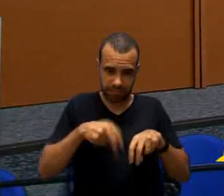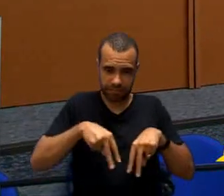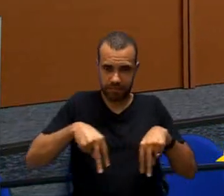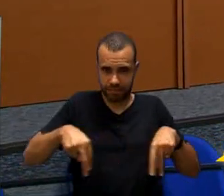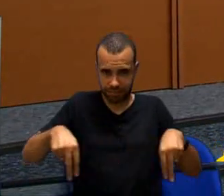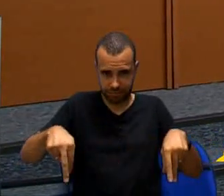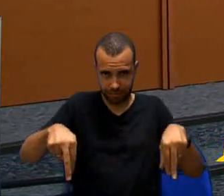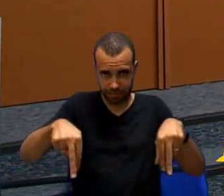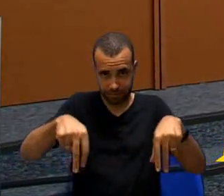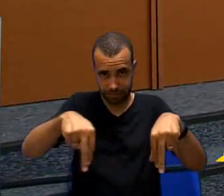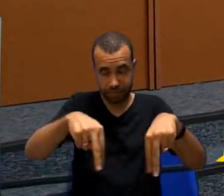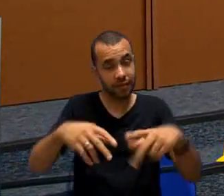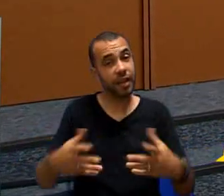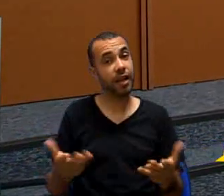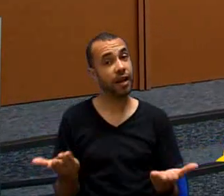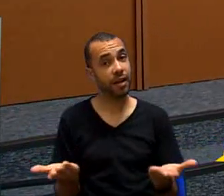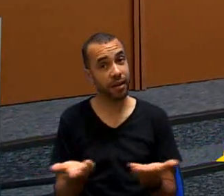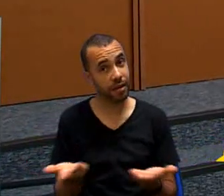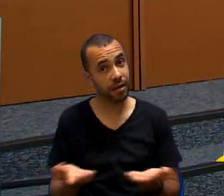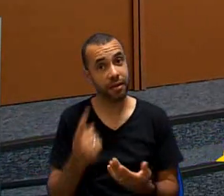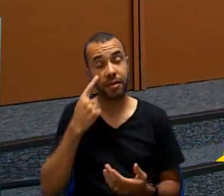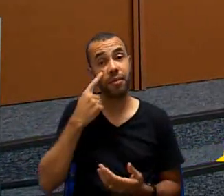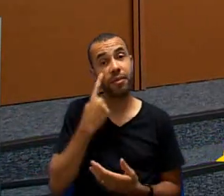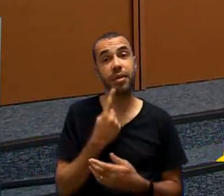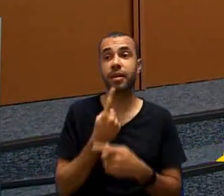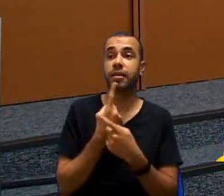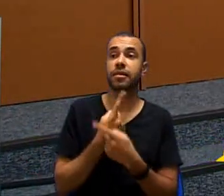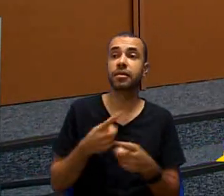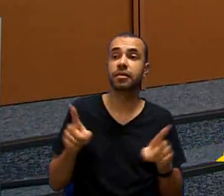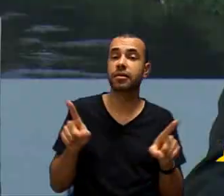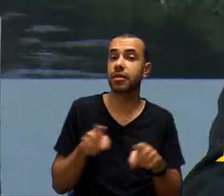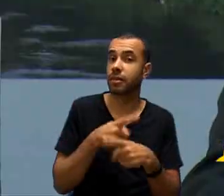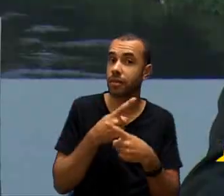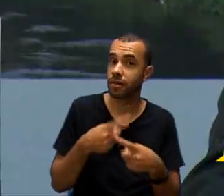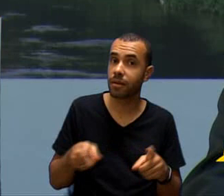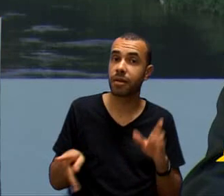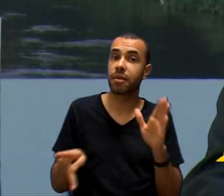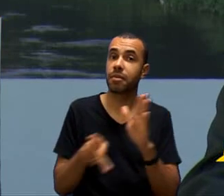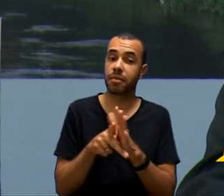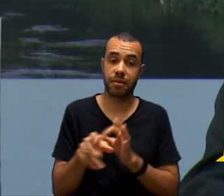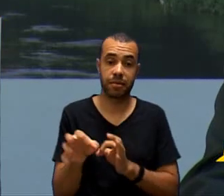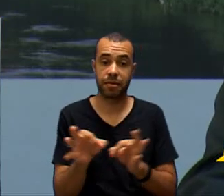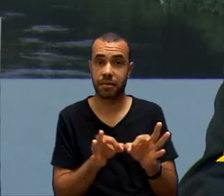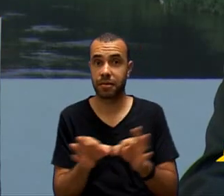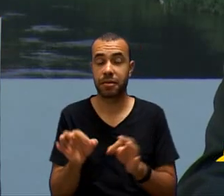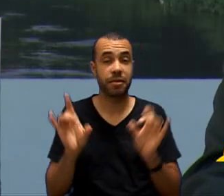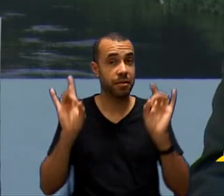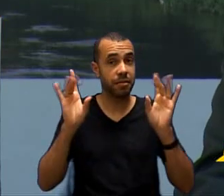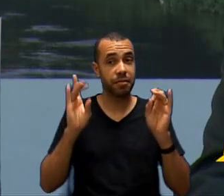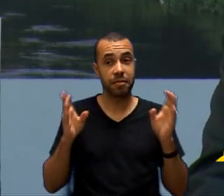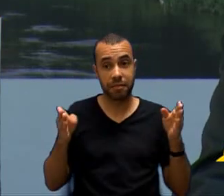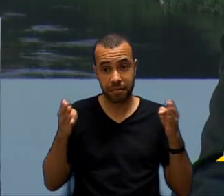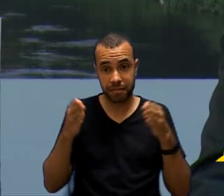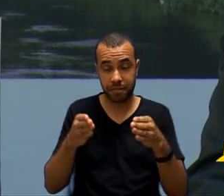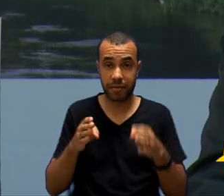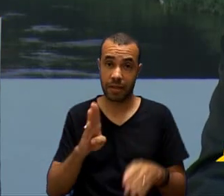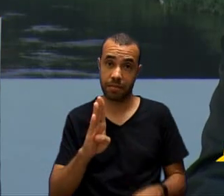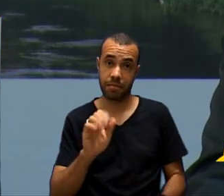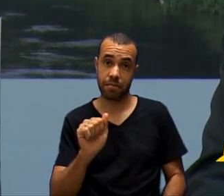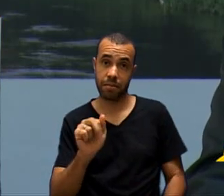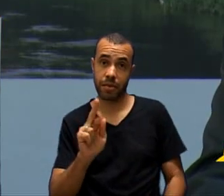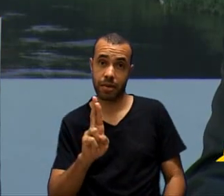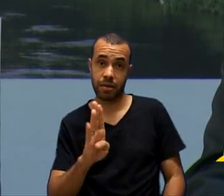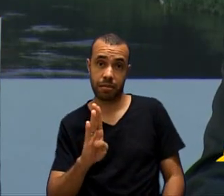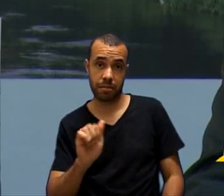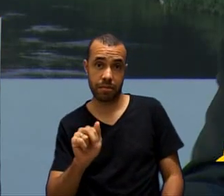agora à apresentação musical especialmente preparada para este momento pela Bárbara Pistilla